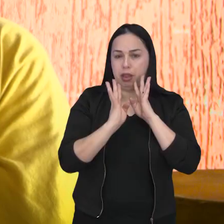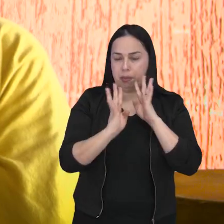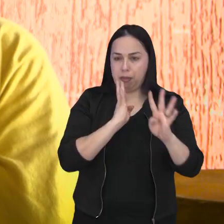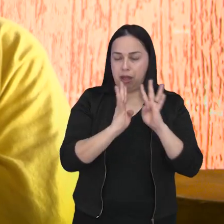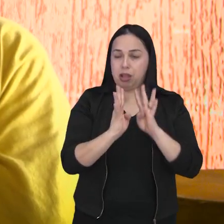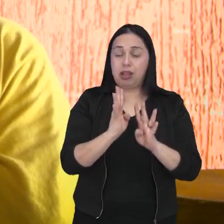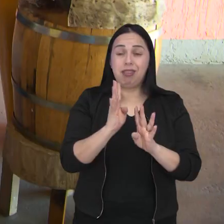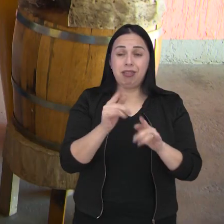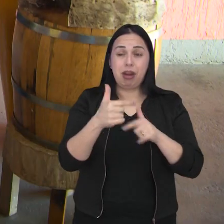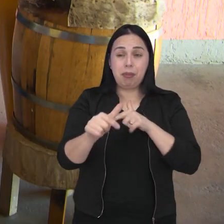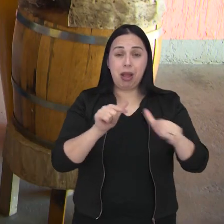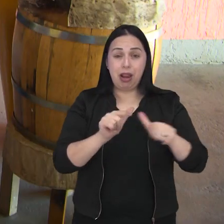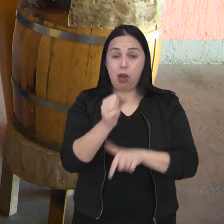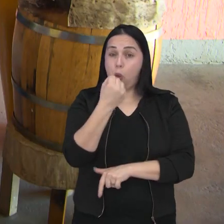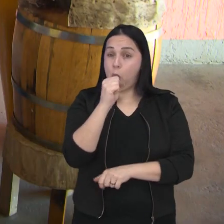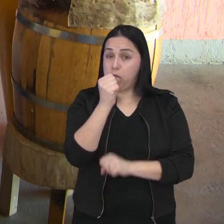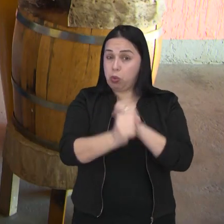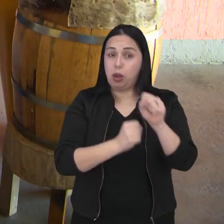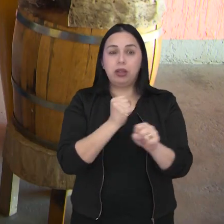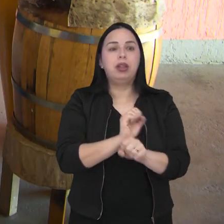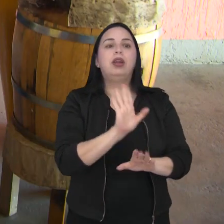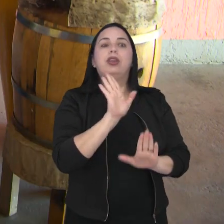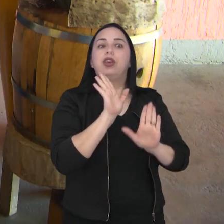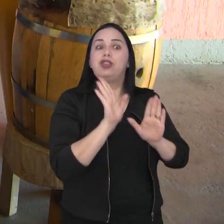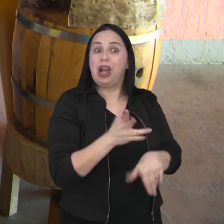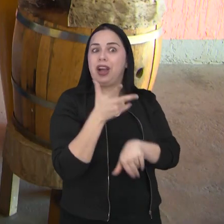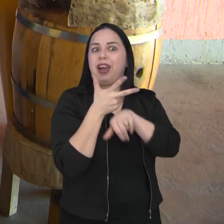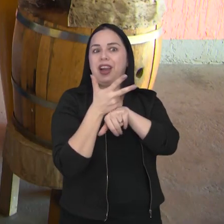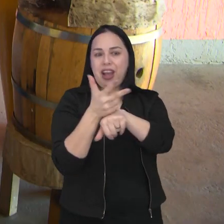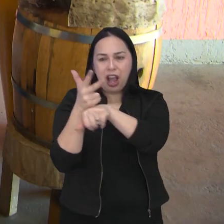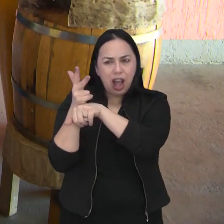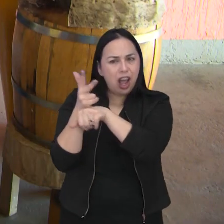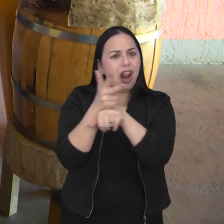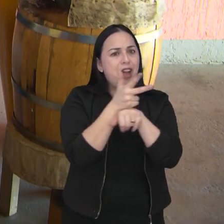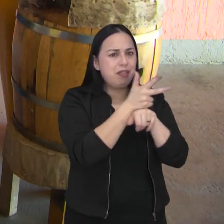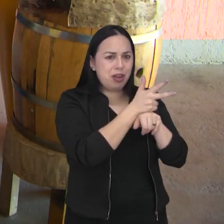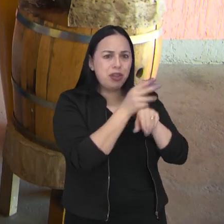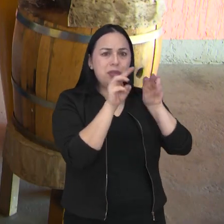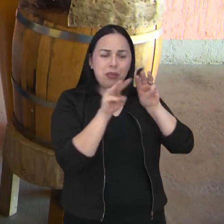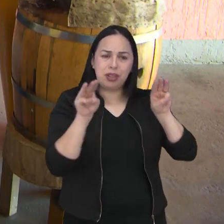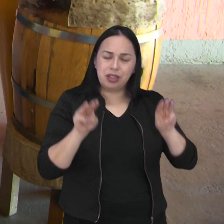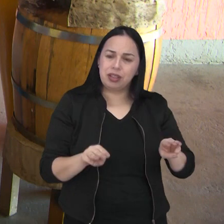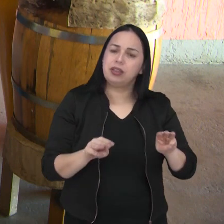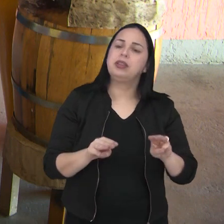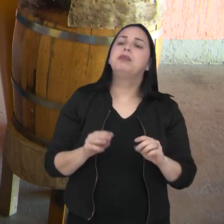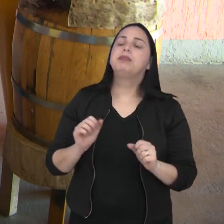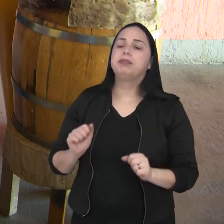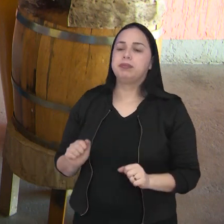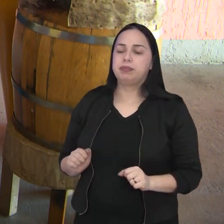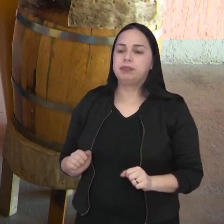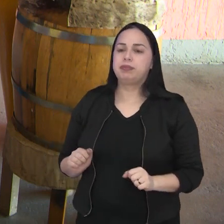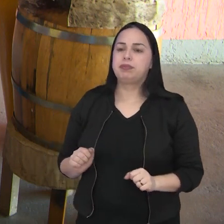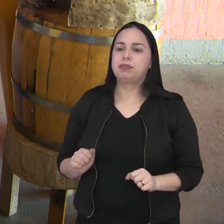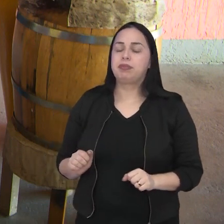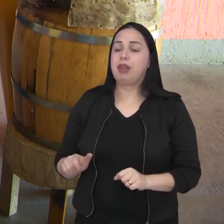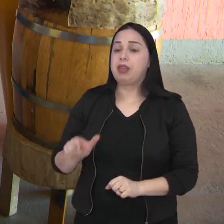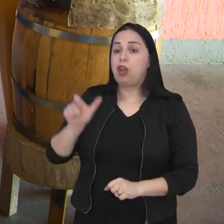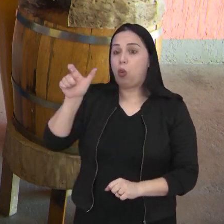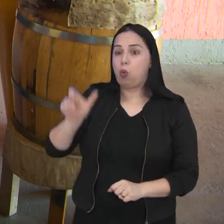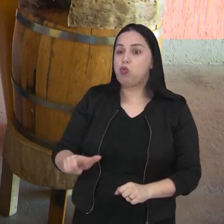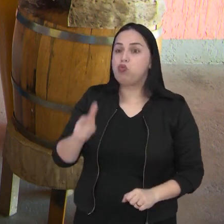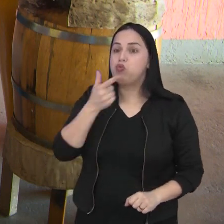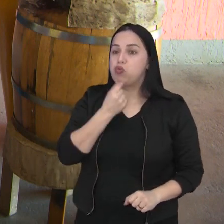Folclore, lá no Parque da Cidade. Trabalhei 8 anos lá. A gente já gravou lá no Parque da Cidade, no Museu do Folclore. A dona